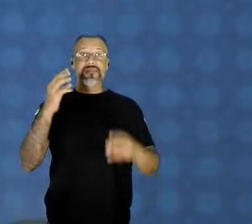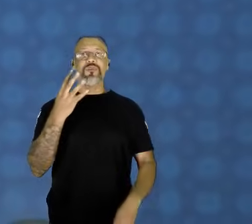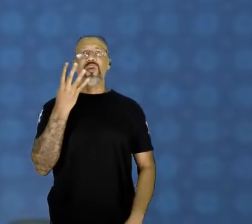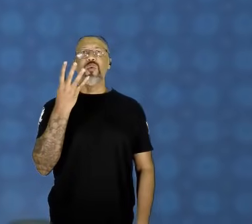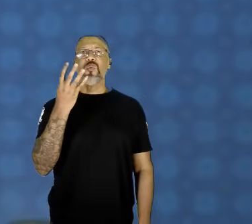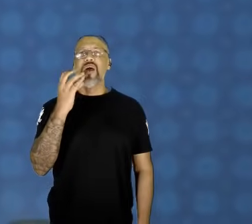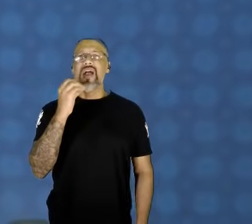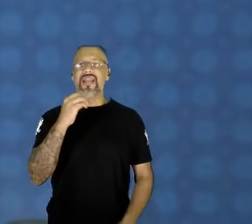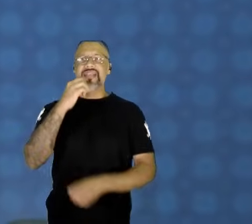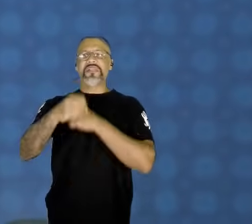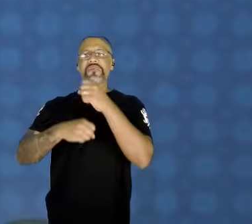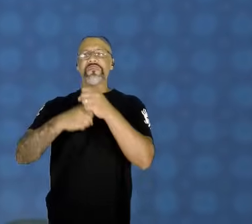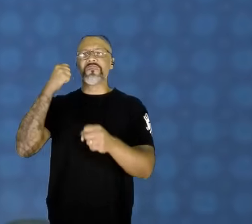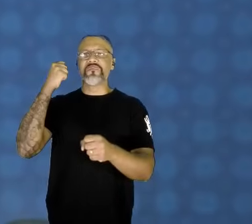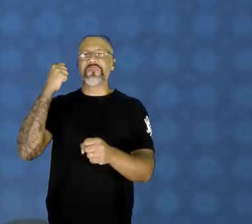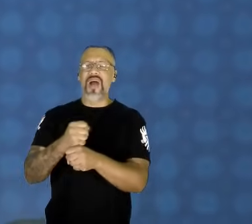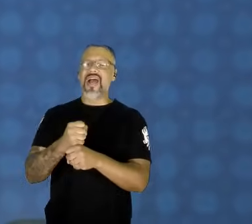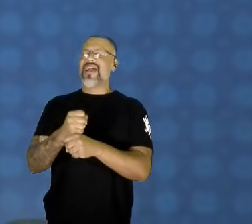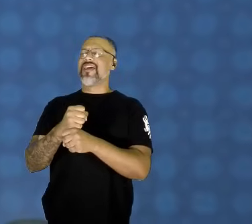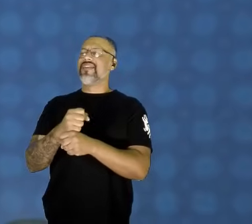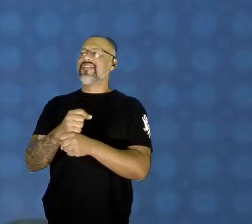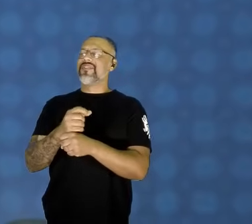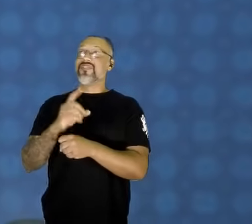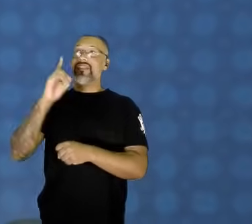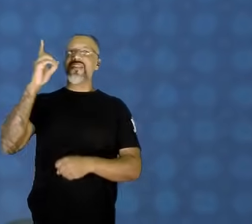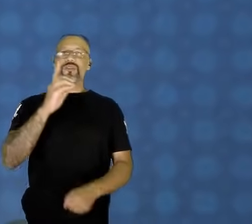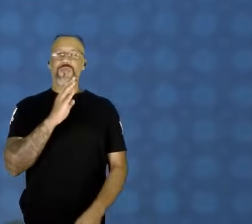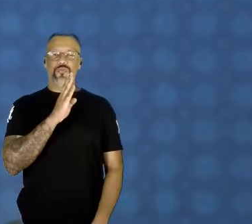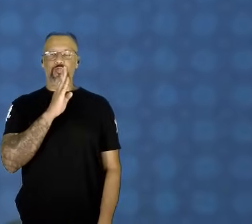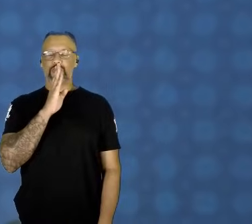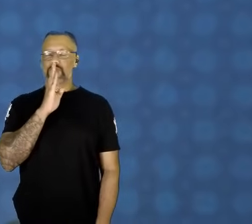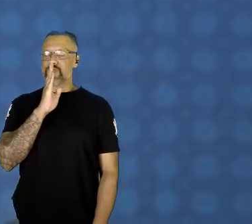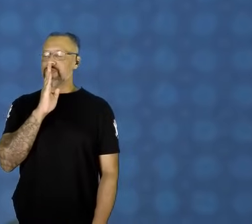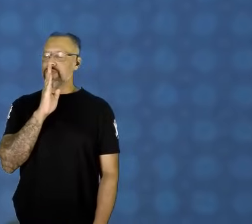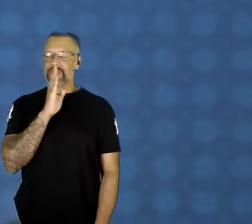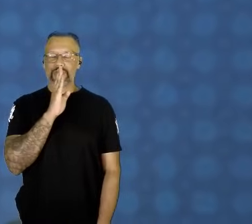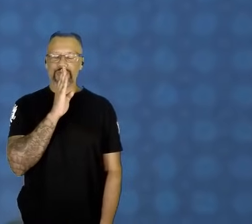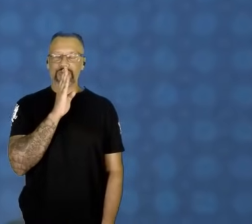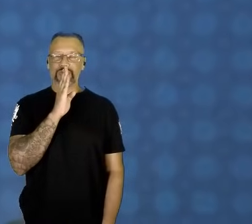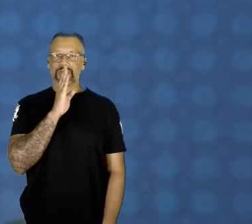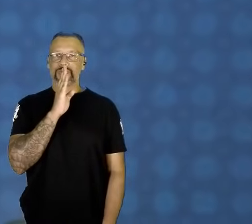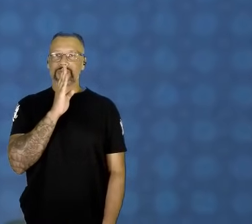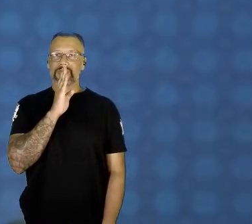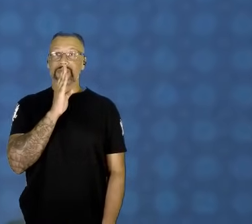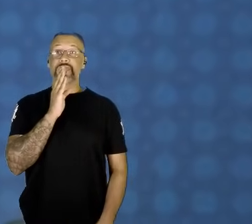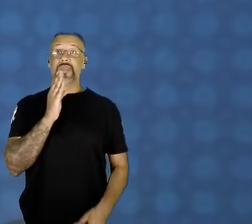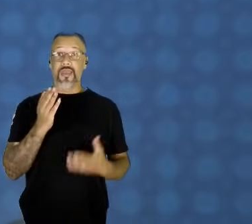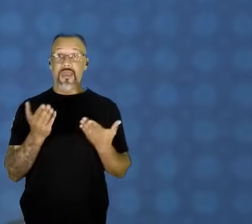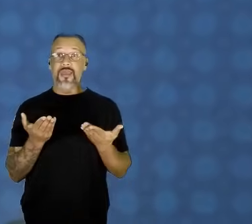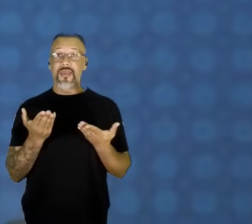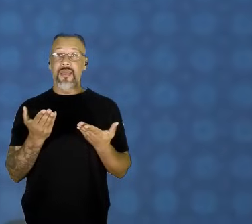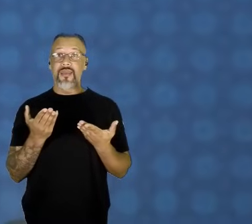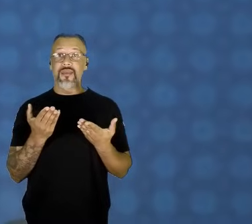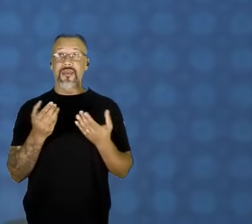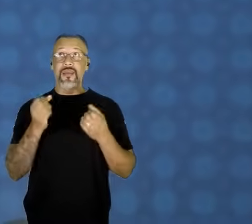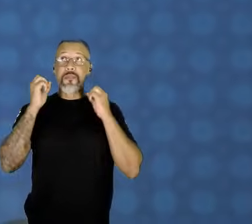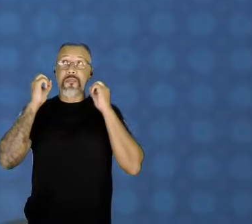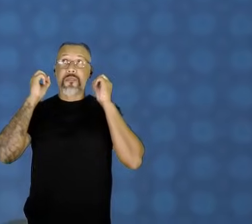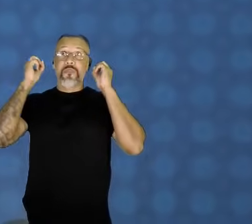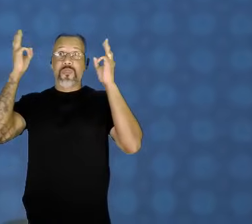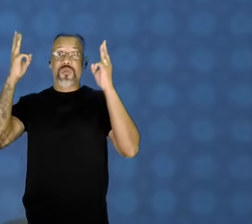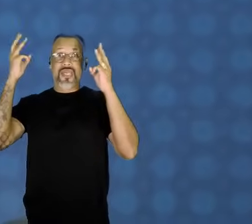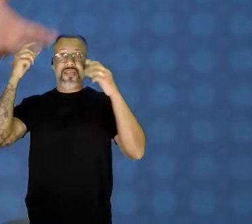deserto, no meio de ovelhas. O cara que foi o príncipe do Egito, agora ele é um pastor numa